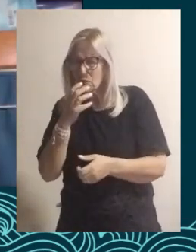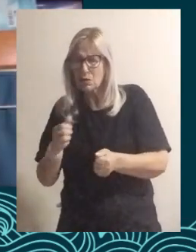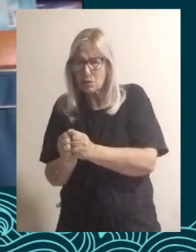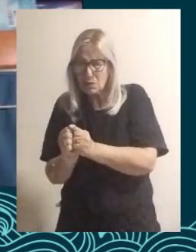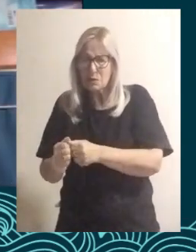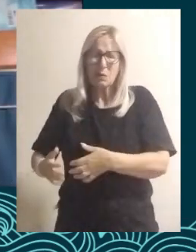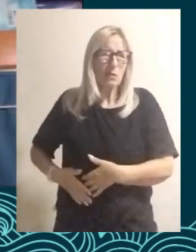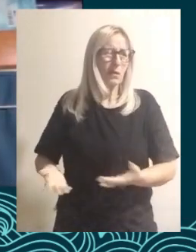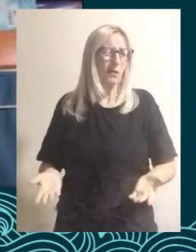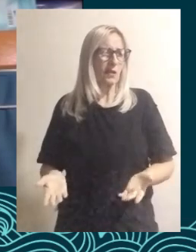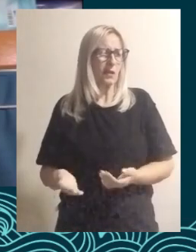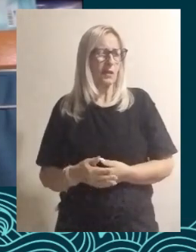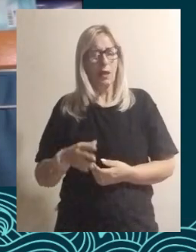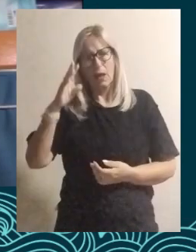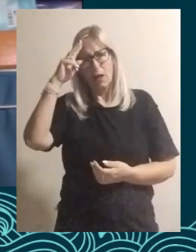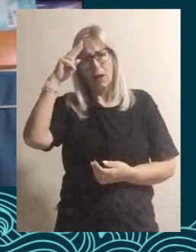no cachorro.